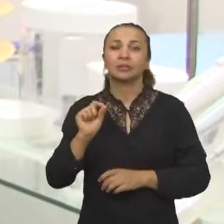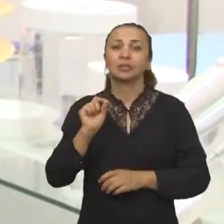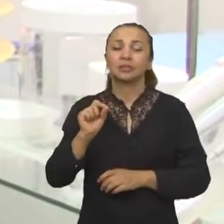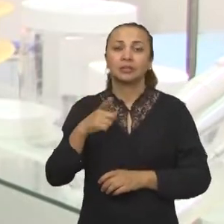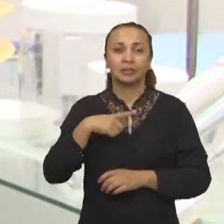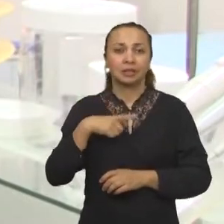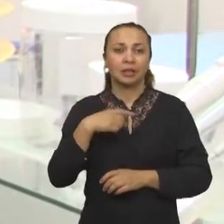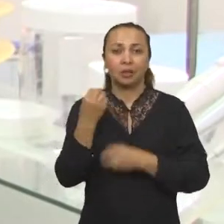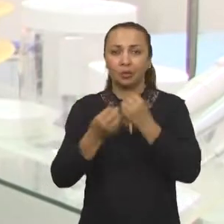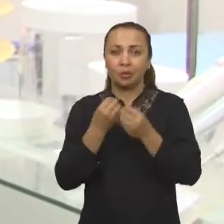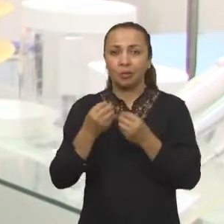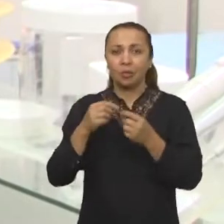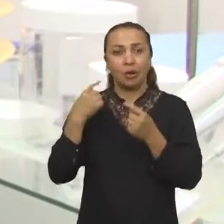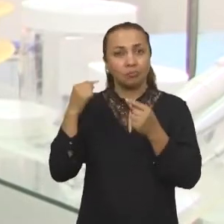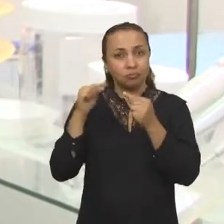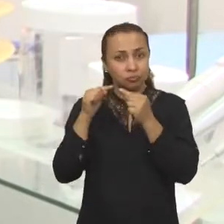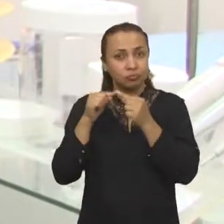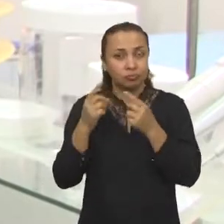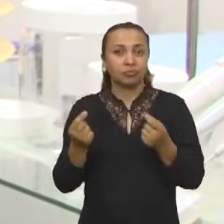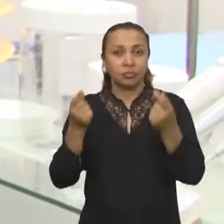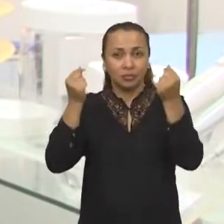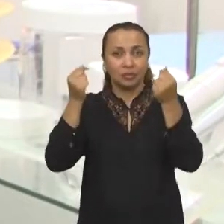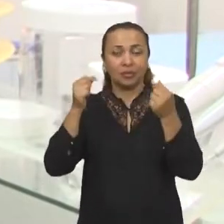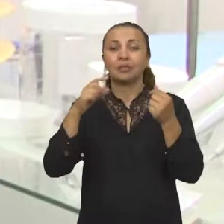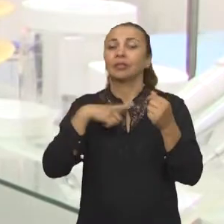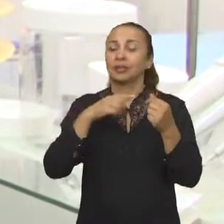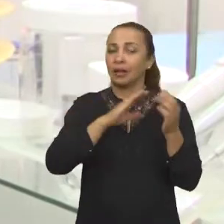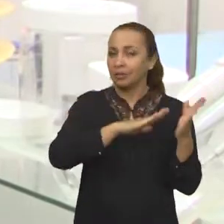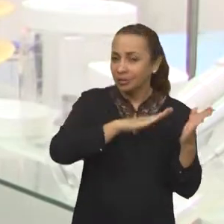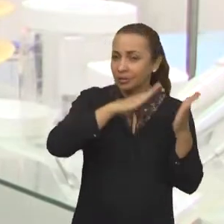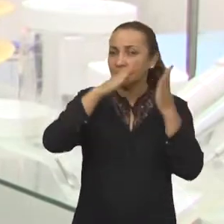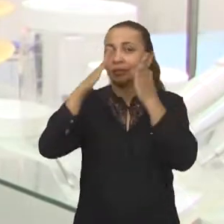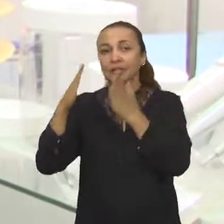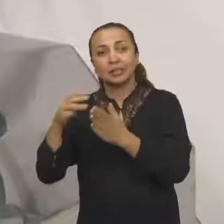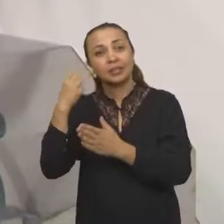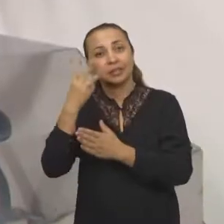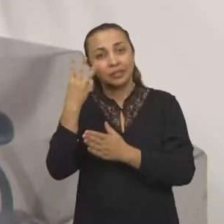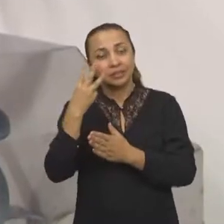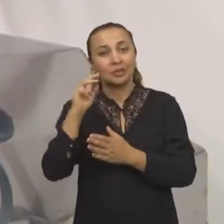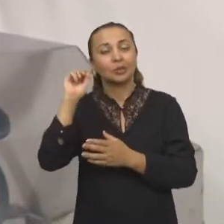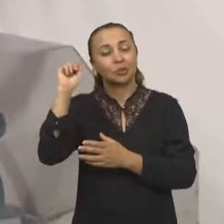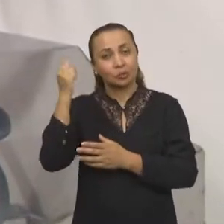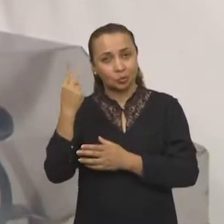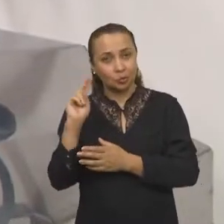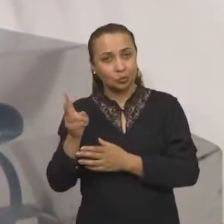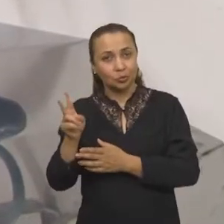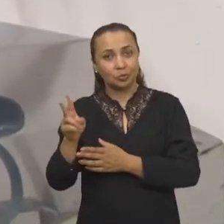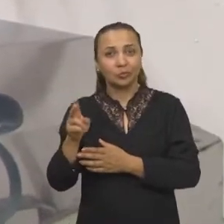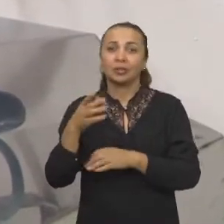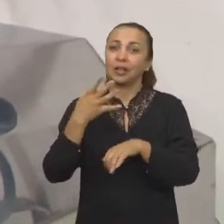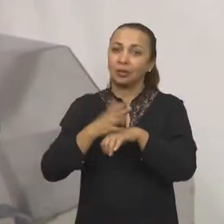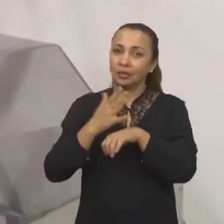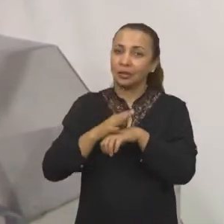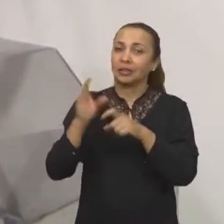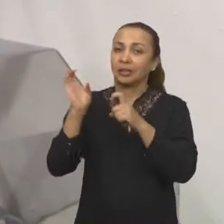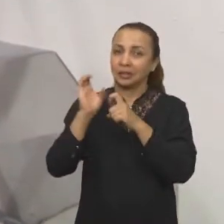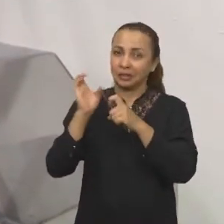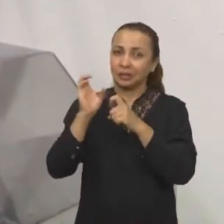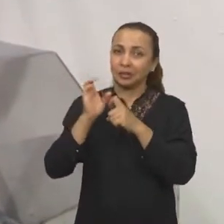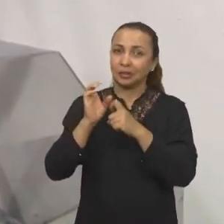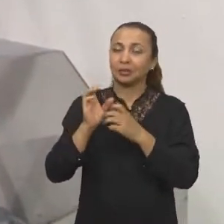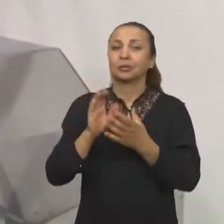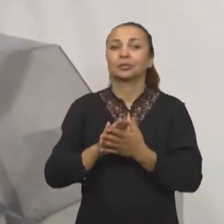possuam capacidade de investimento, nós devemos seguir para uma terceira fase, seria então a fase de ensaios